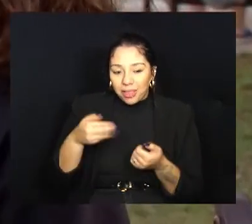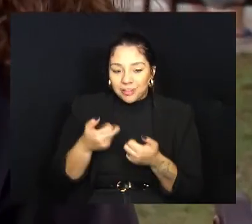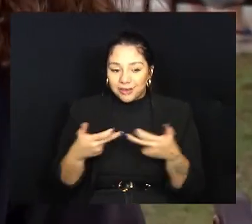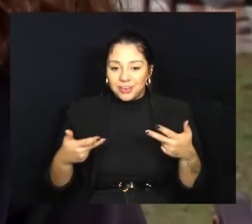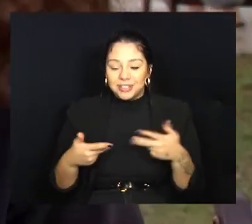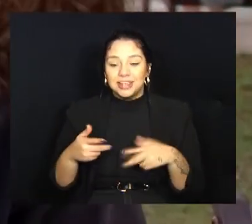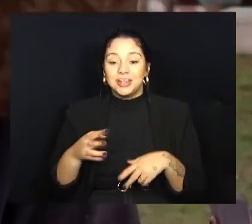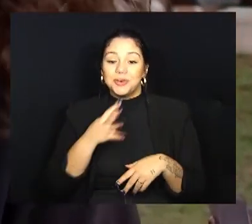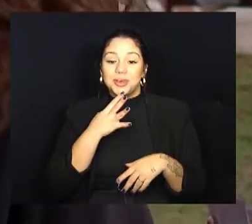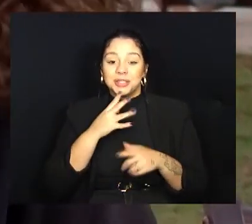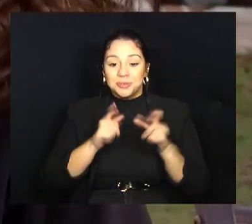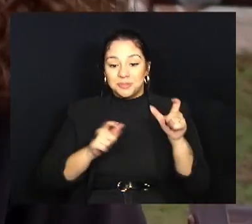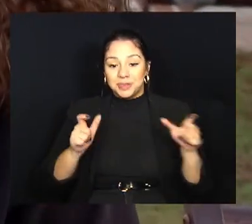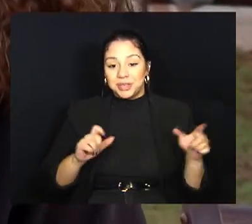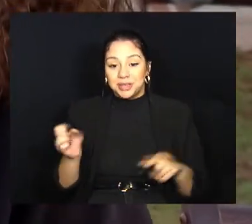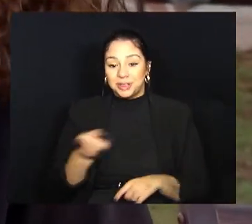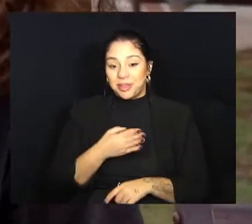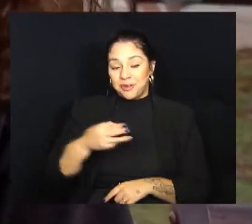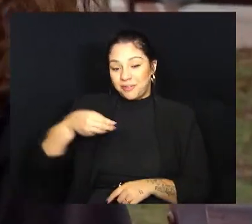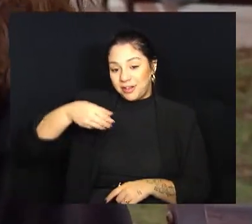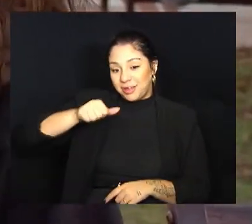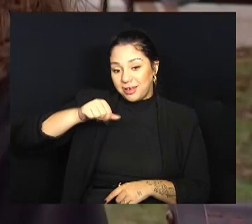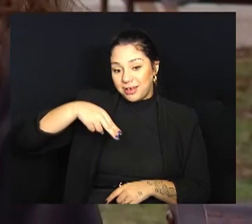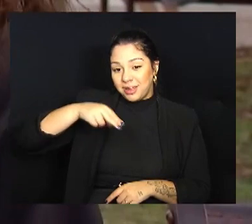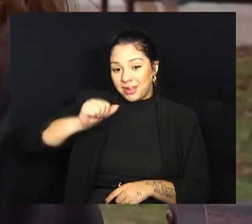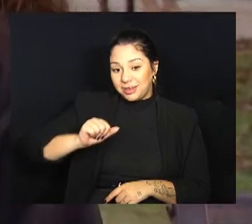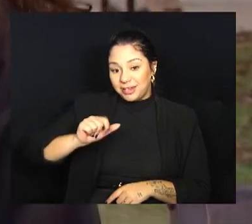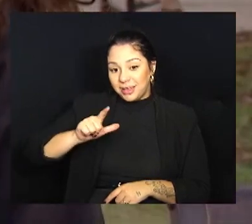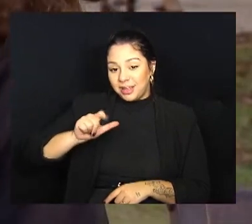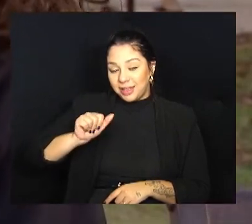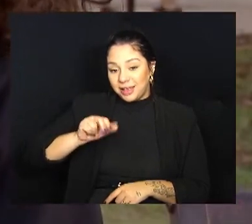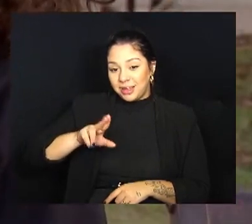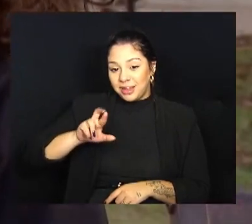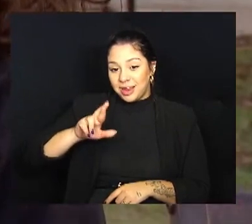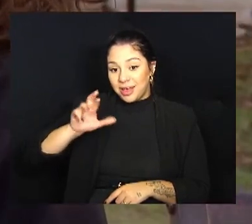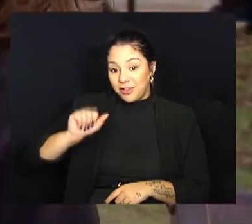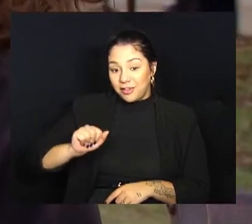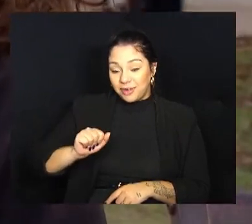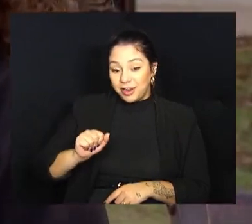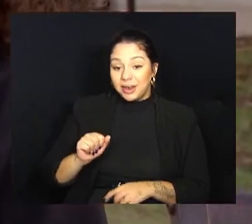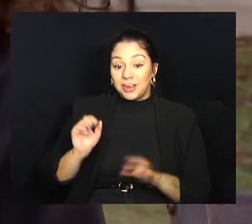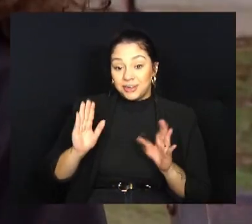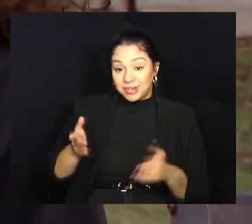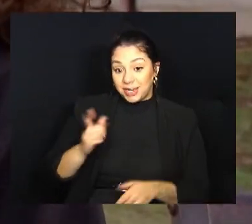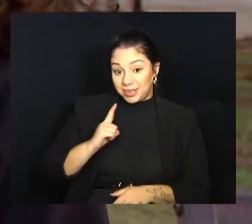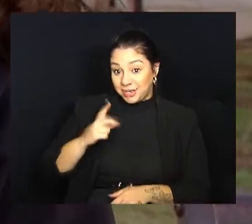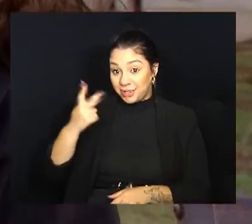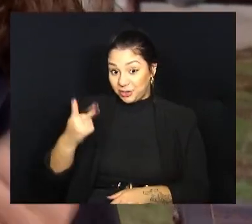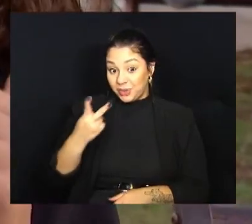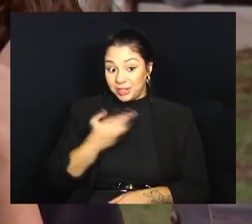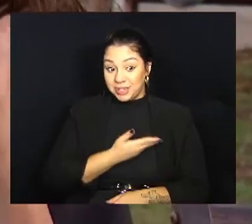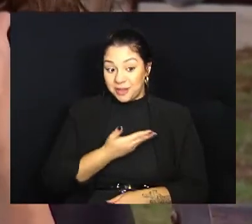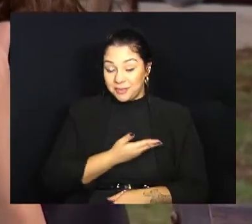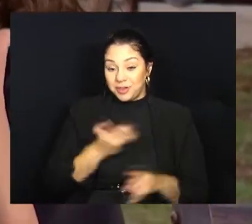gente nova, a Ana Laura, e eu já tinha dois amigos aqui,